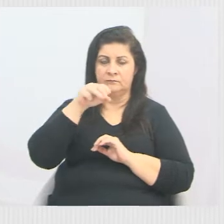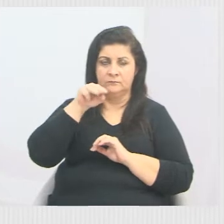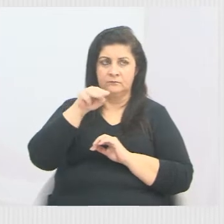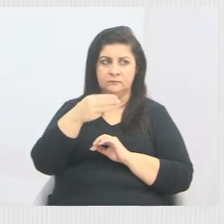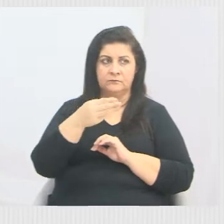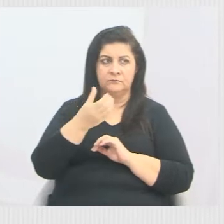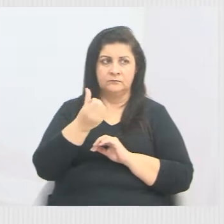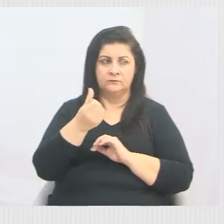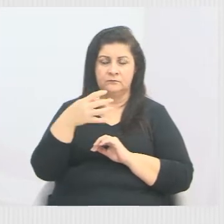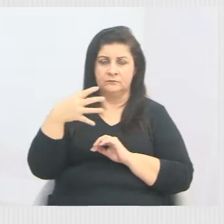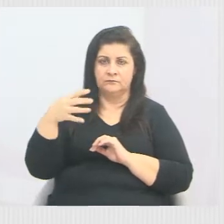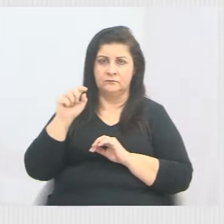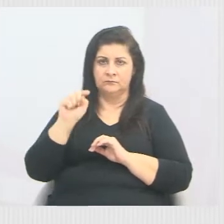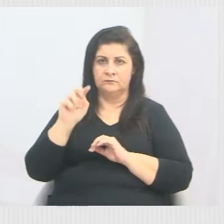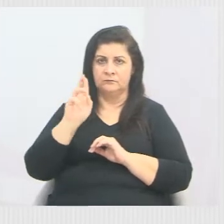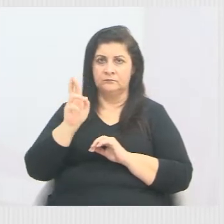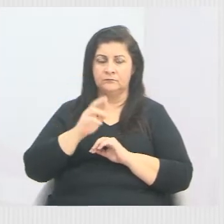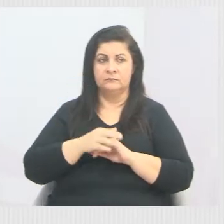228.644.000.